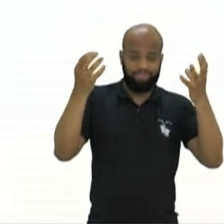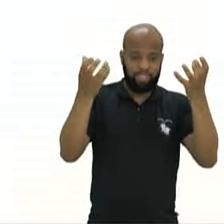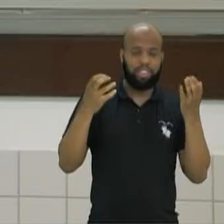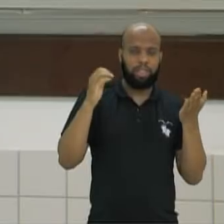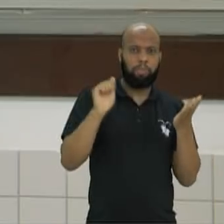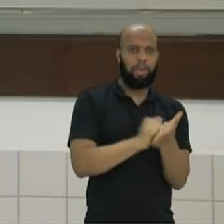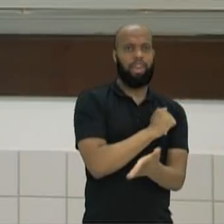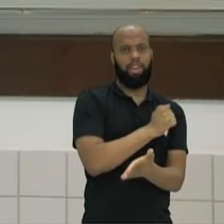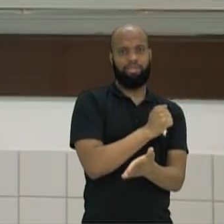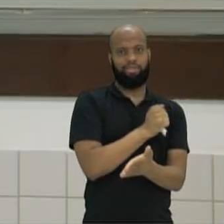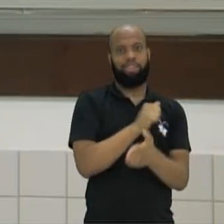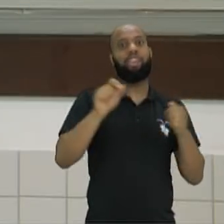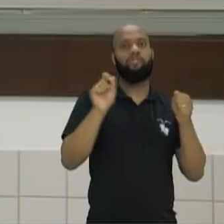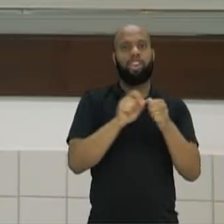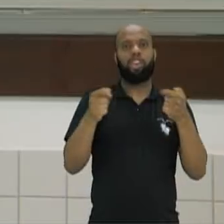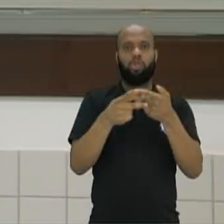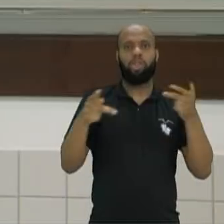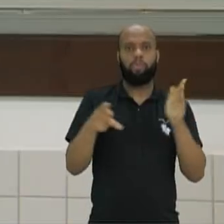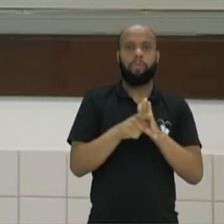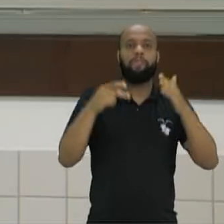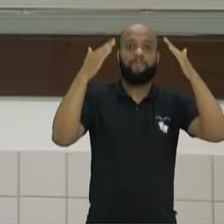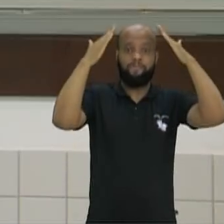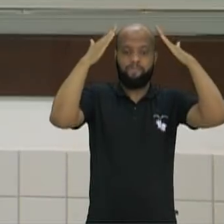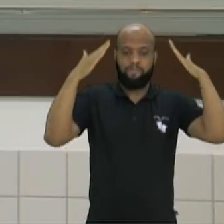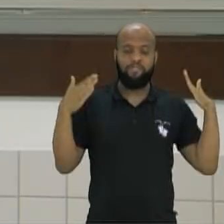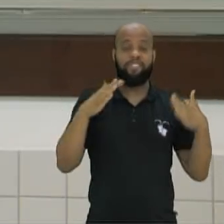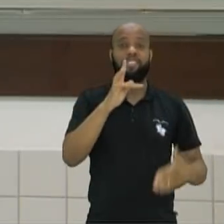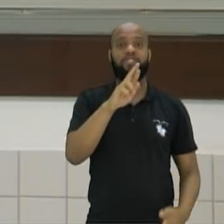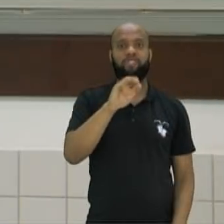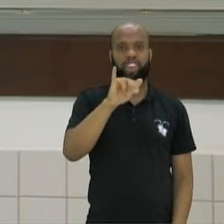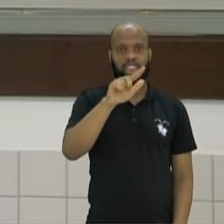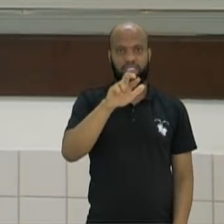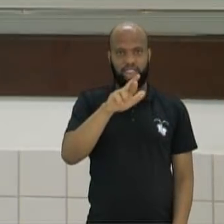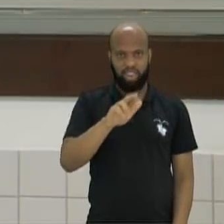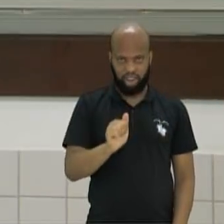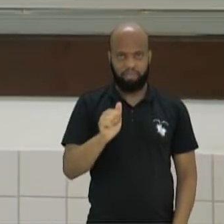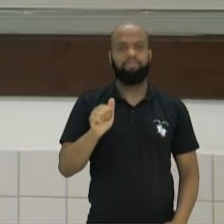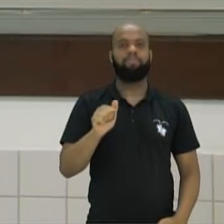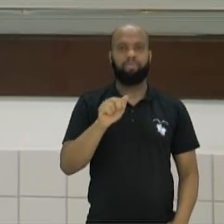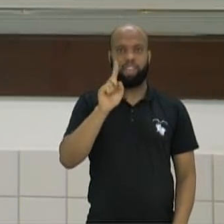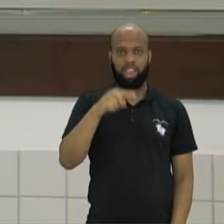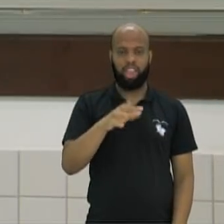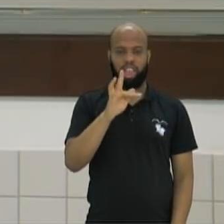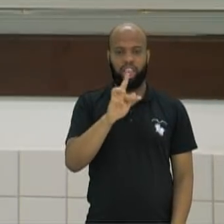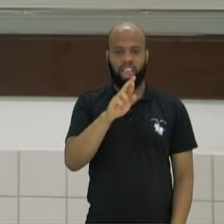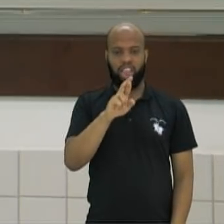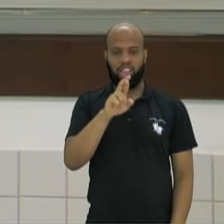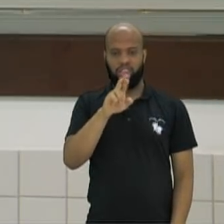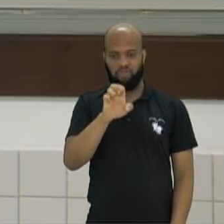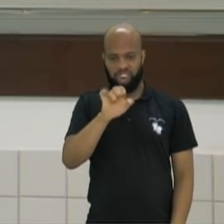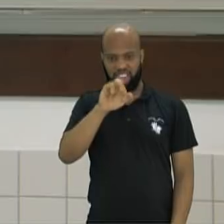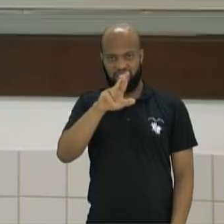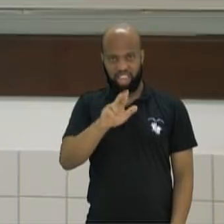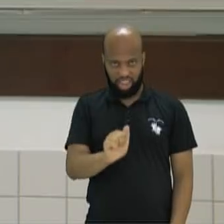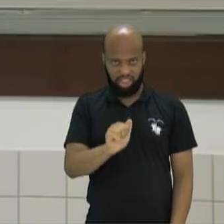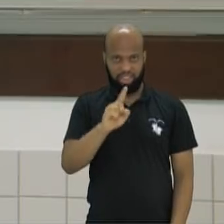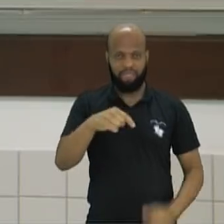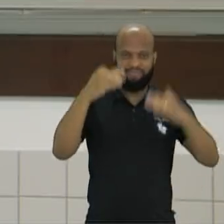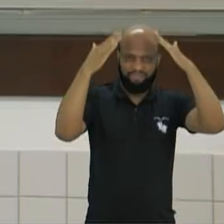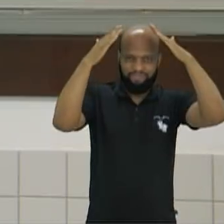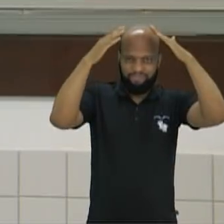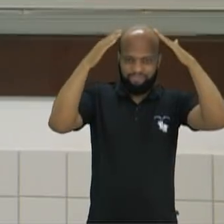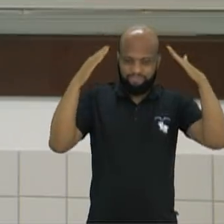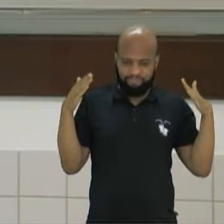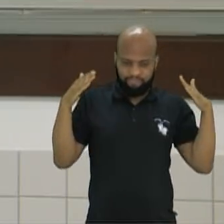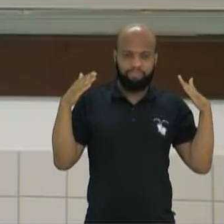fácil assim, professor? De um dia para o outro esquecem da presença holandesa? É aí que eu venho trazer na nossa aula de hoje. Vamos discutir